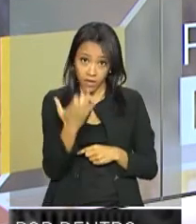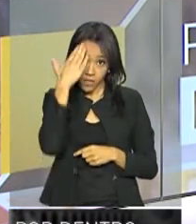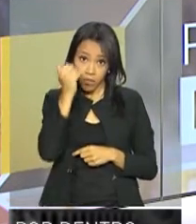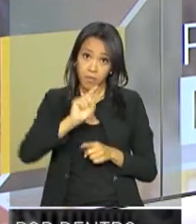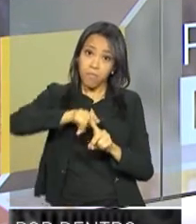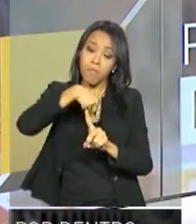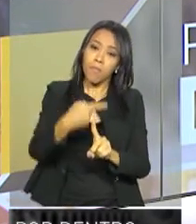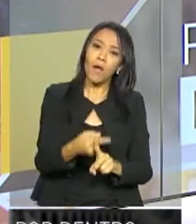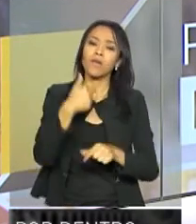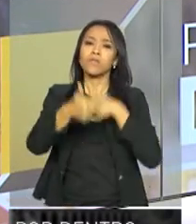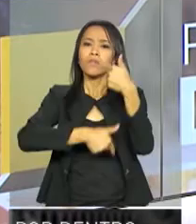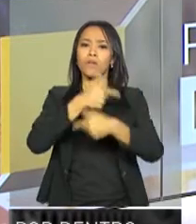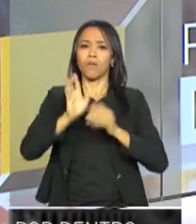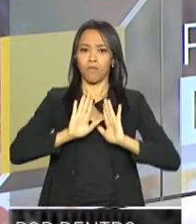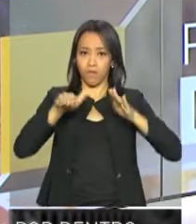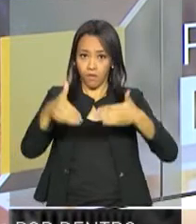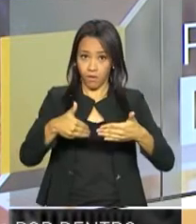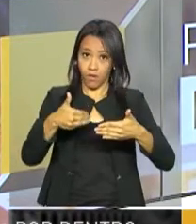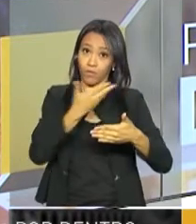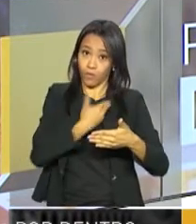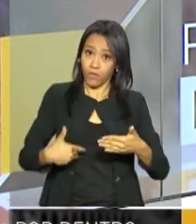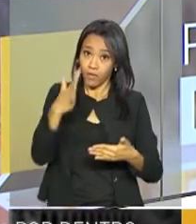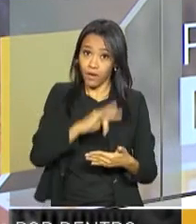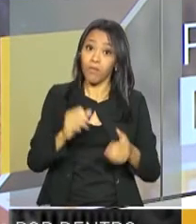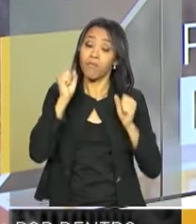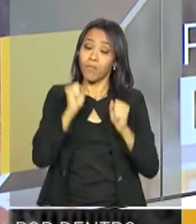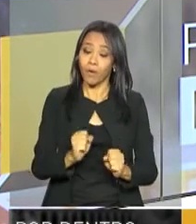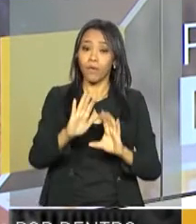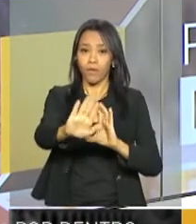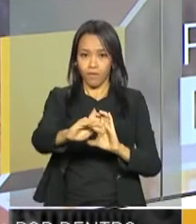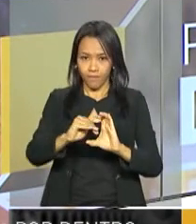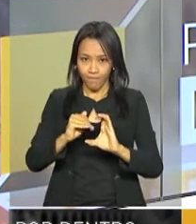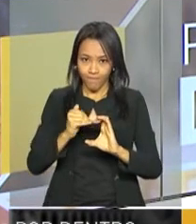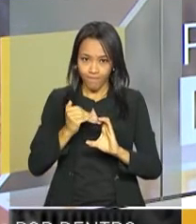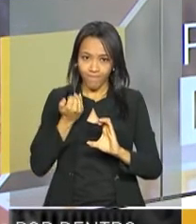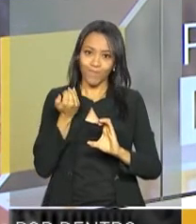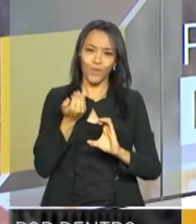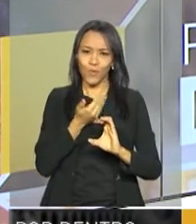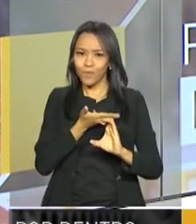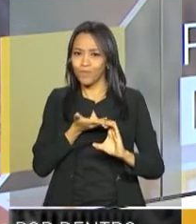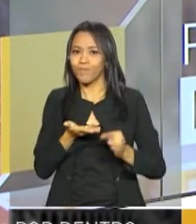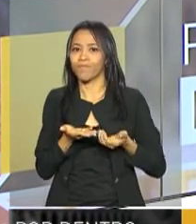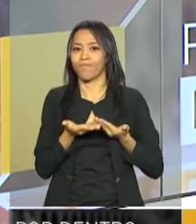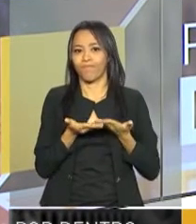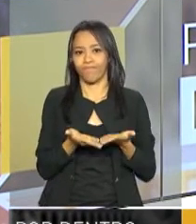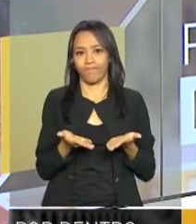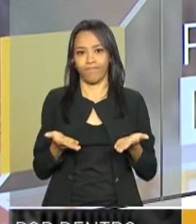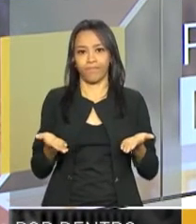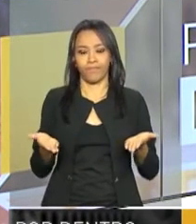mais sobre as ações do governo federal, escreva para Por Dentro do Governo, tudo junto,